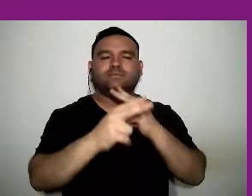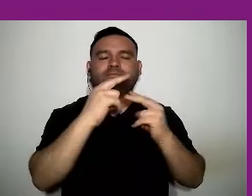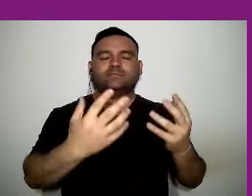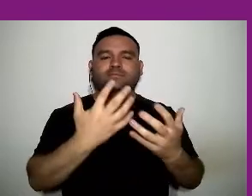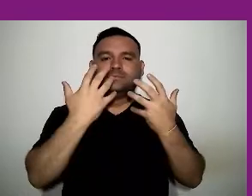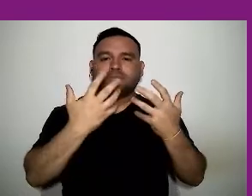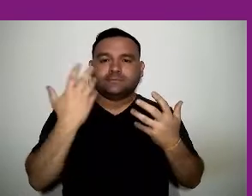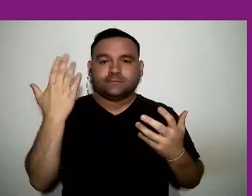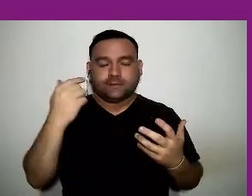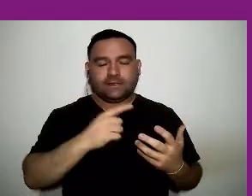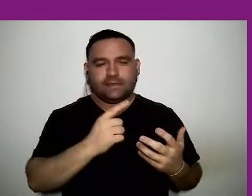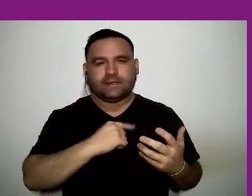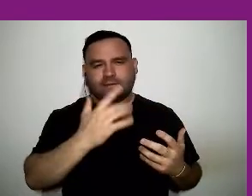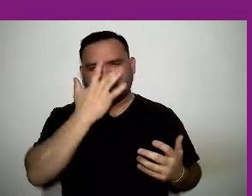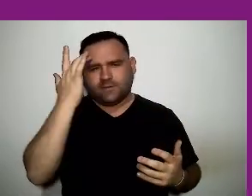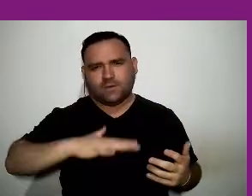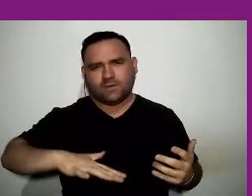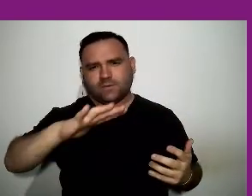na época se